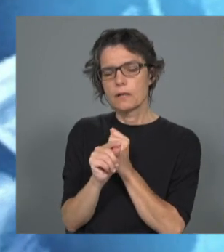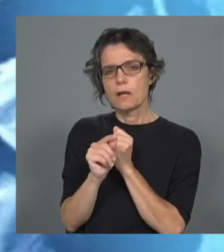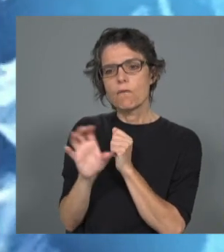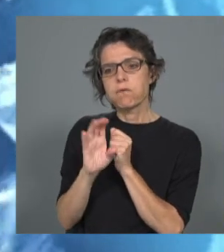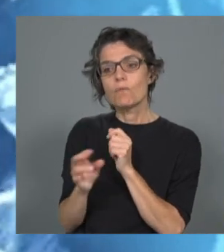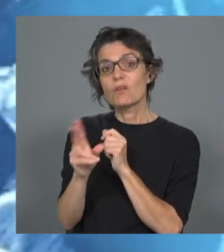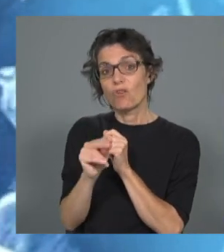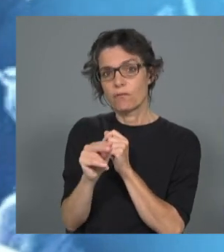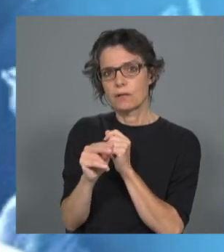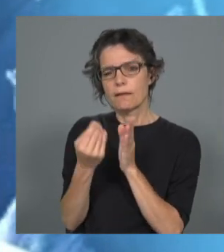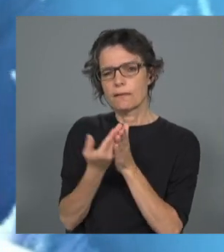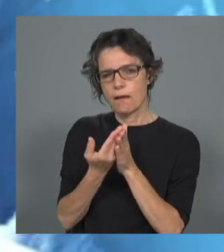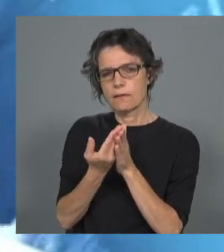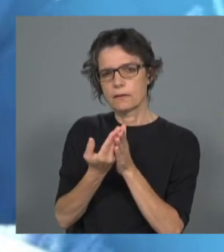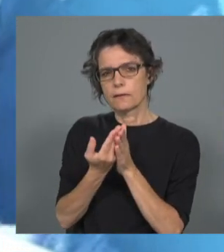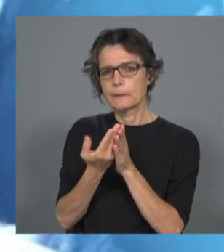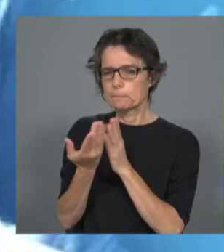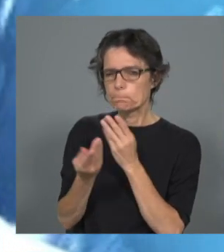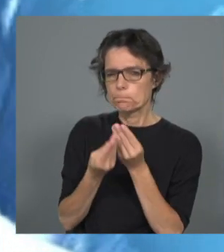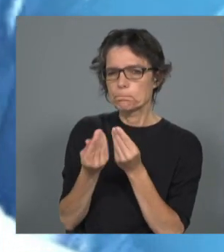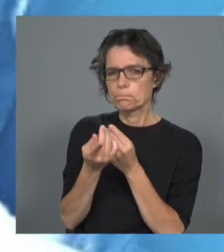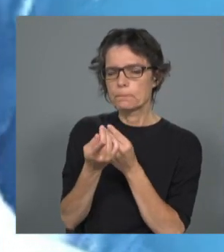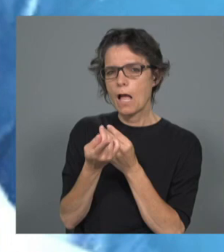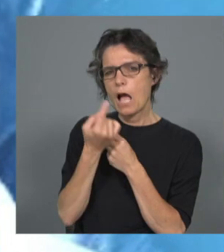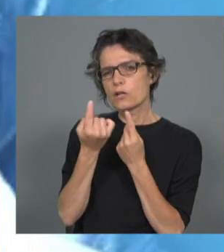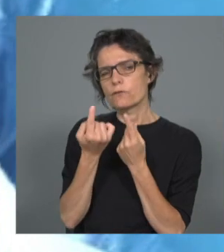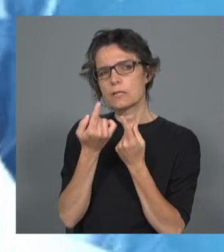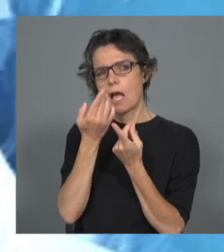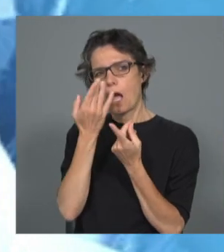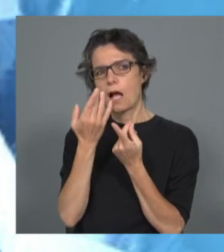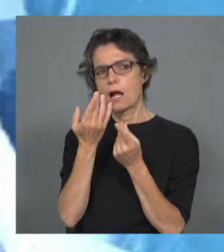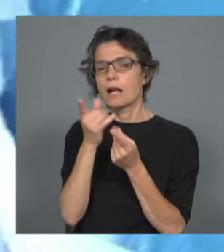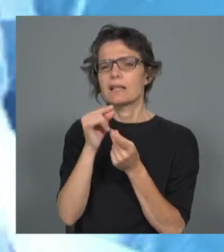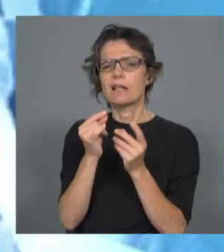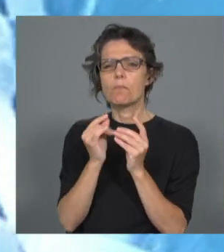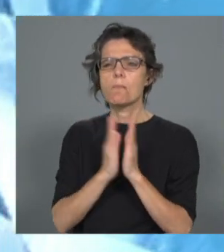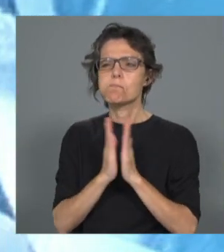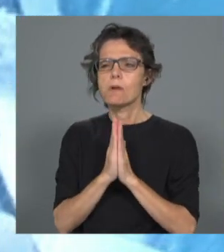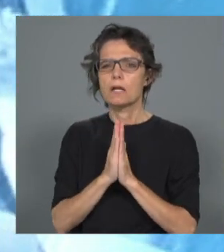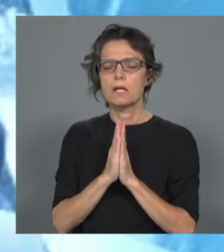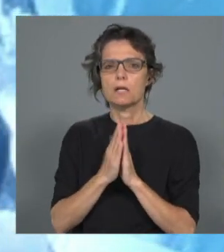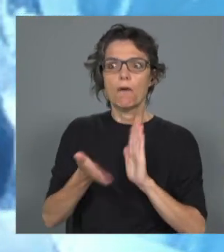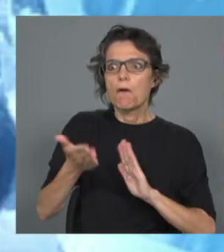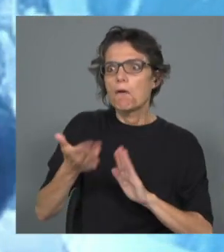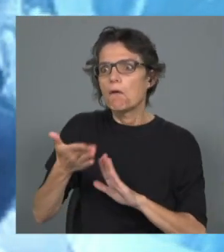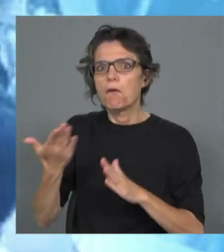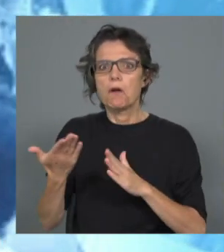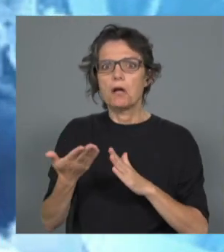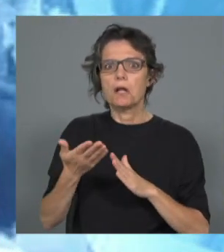formas. Dá a sensação que a Igreja por vezes entra assim numa velocidade de cruzeiro, não é? Em que está